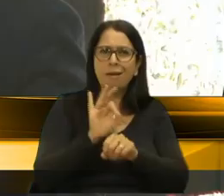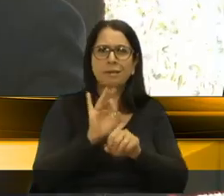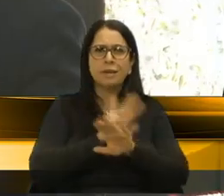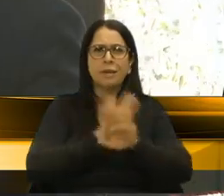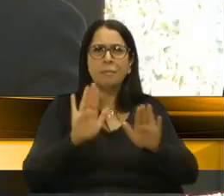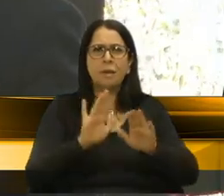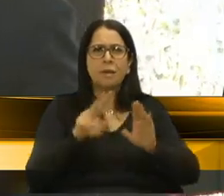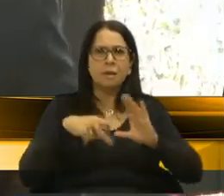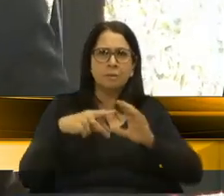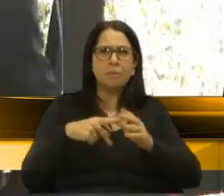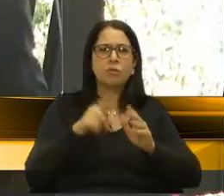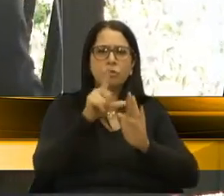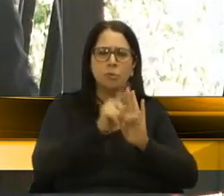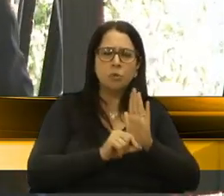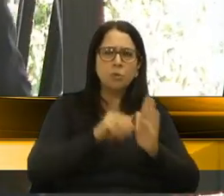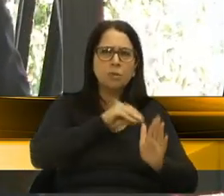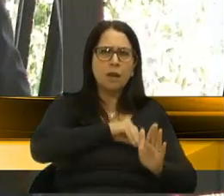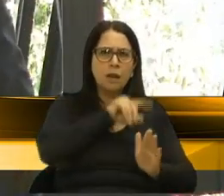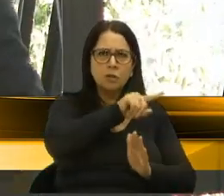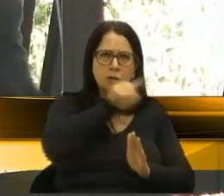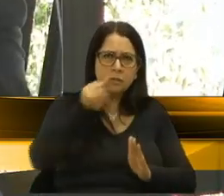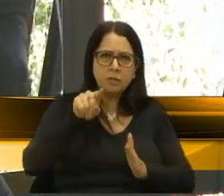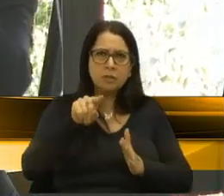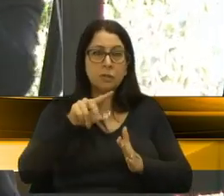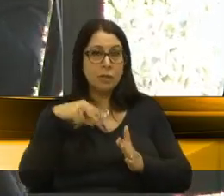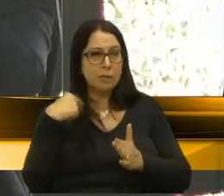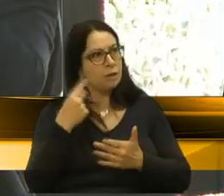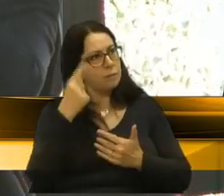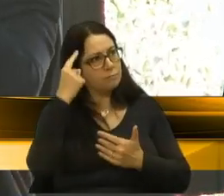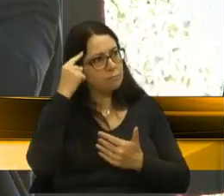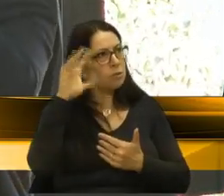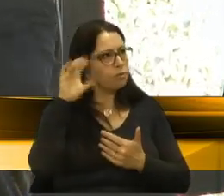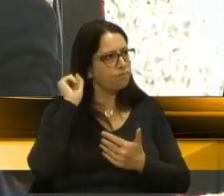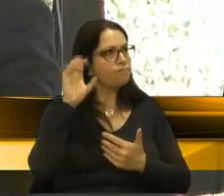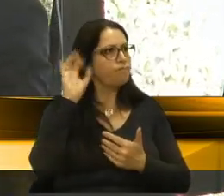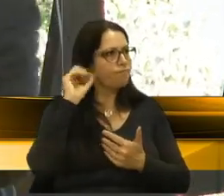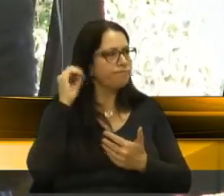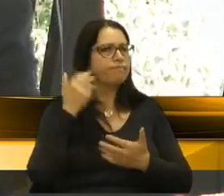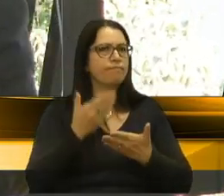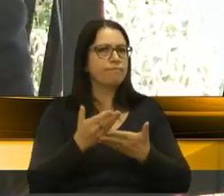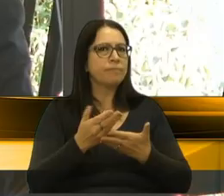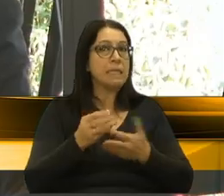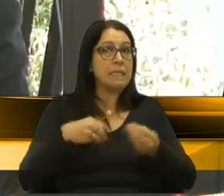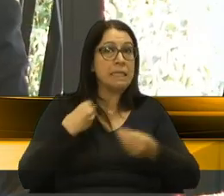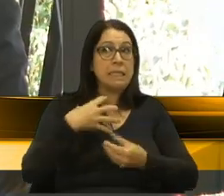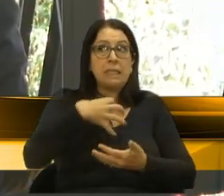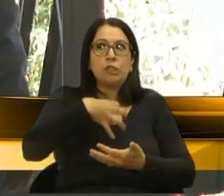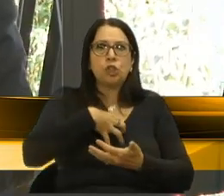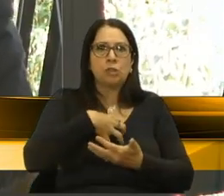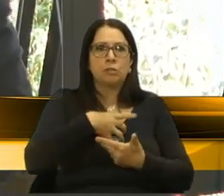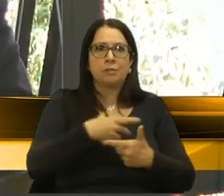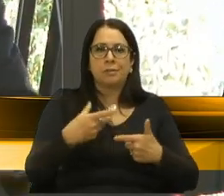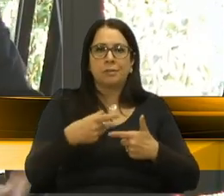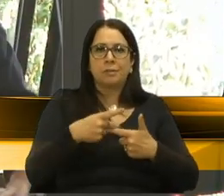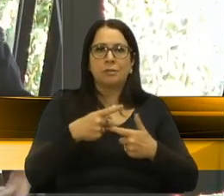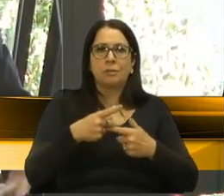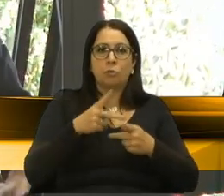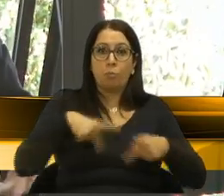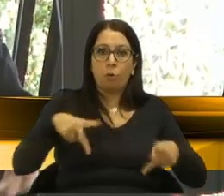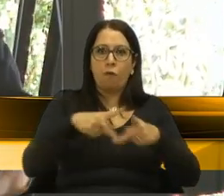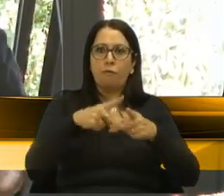com a Câmara de Vereadores, diminua o salário de vocês. E nós, ouvindo isso, sentindo o clamor do